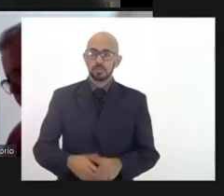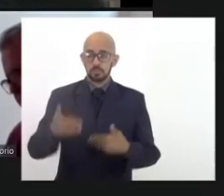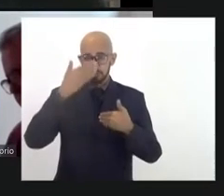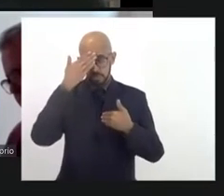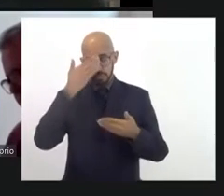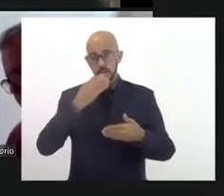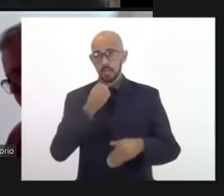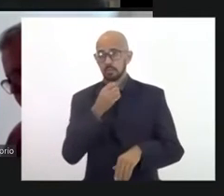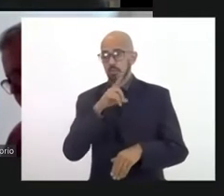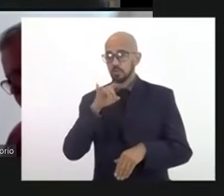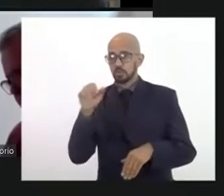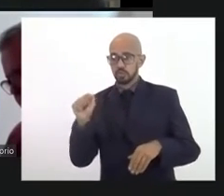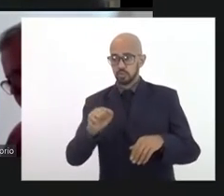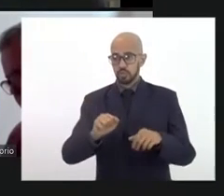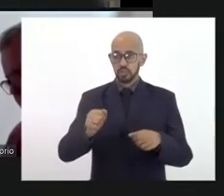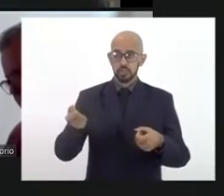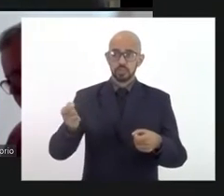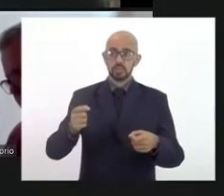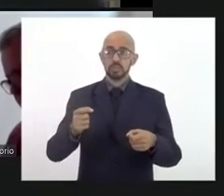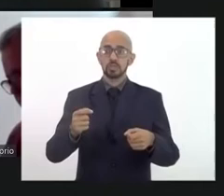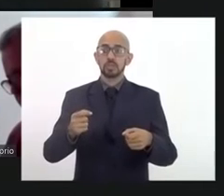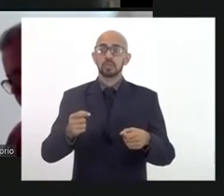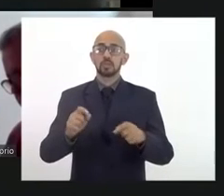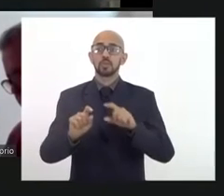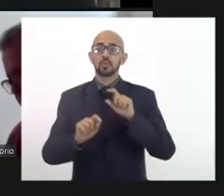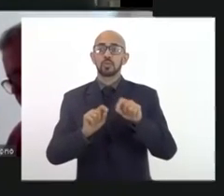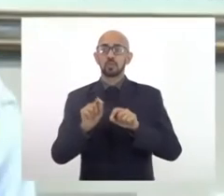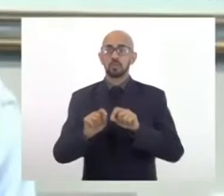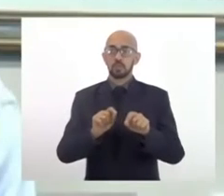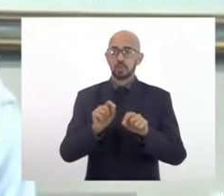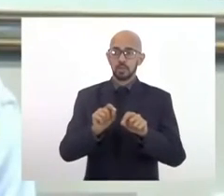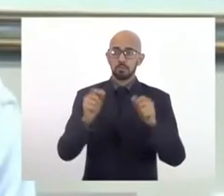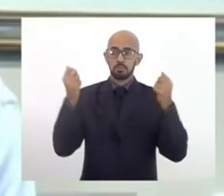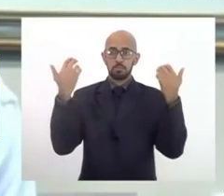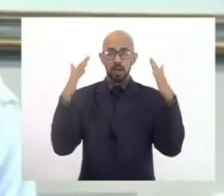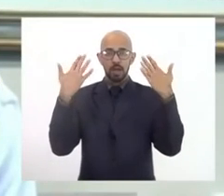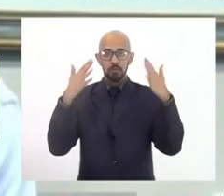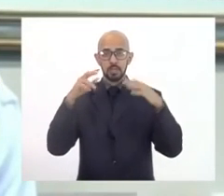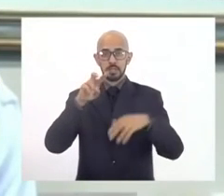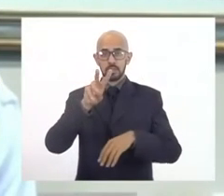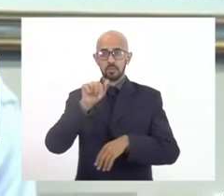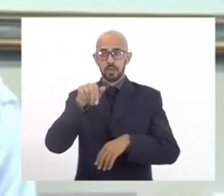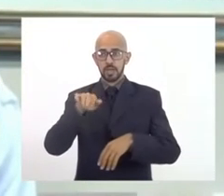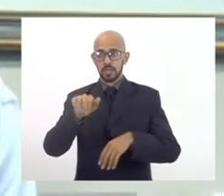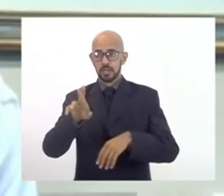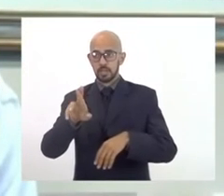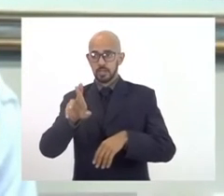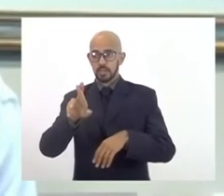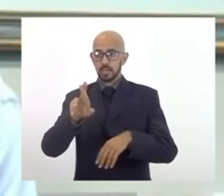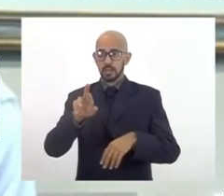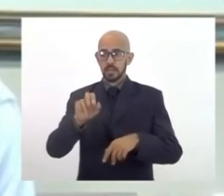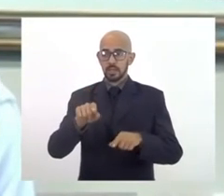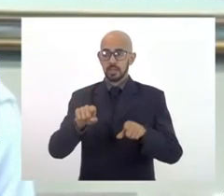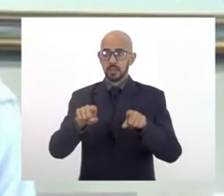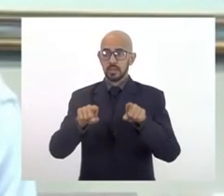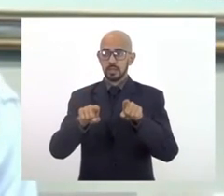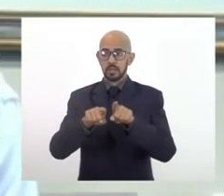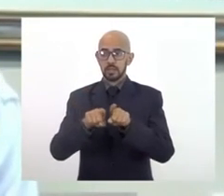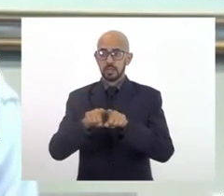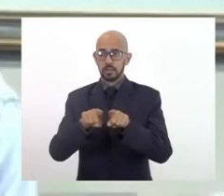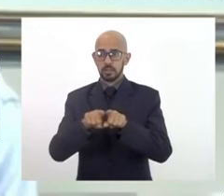Obrigado. Bom dia. Então, voltando. Bom dia a todos. Parabéns ao Wagner e ao Francisco pelo trabalho maravilhoso. Empolgante